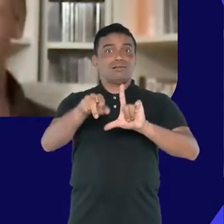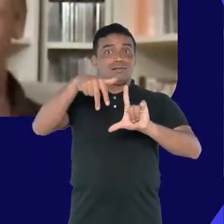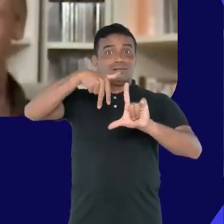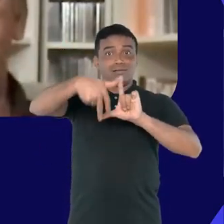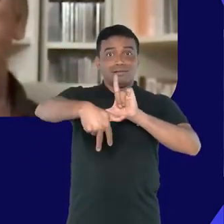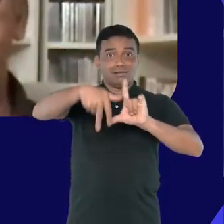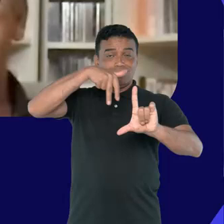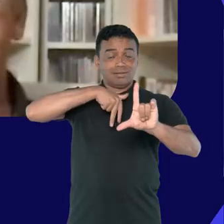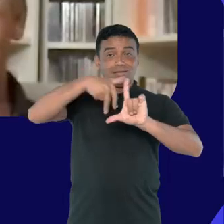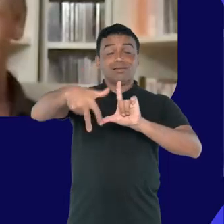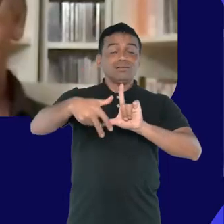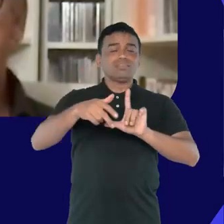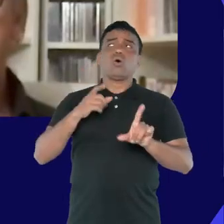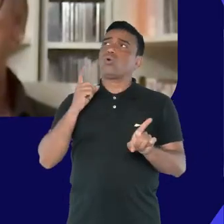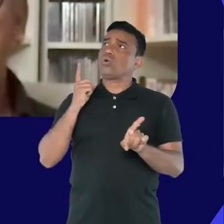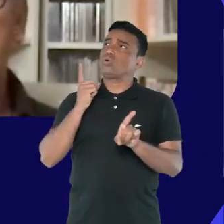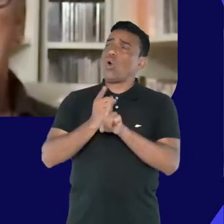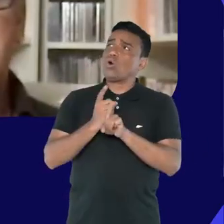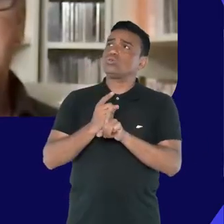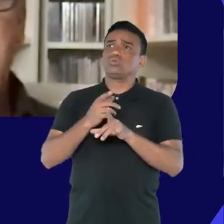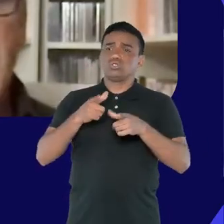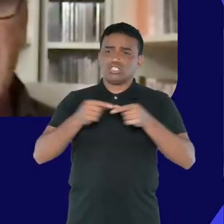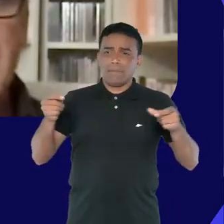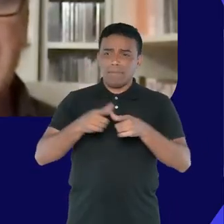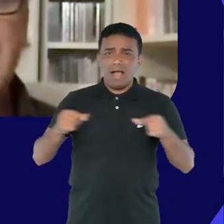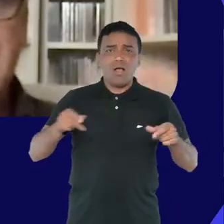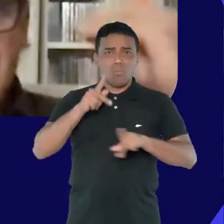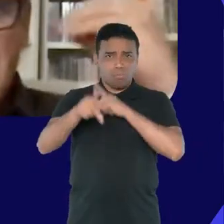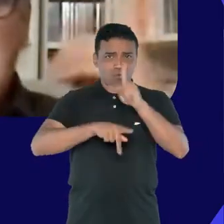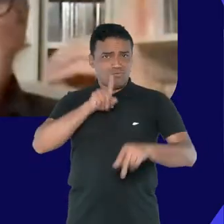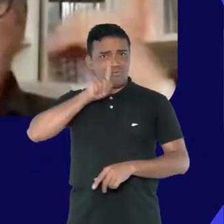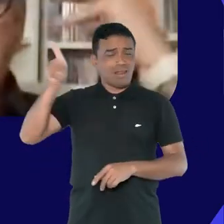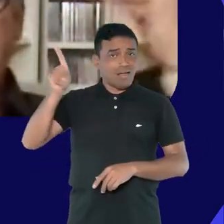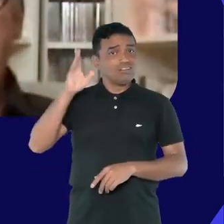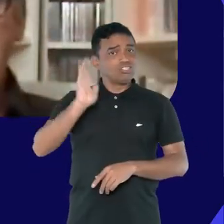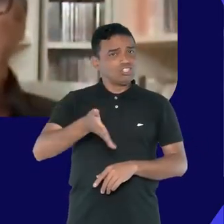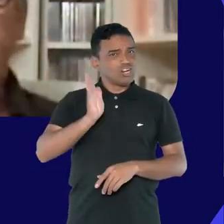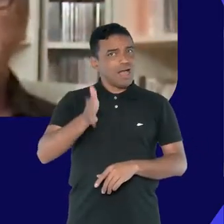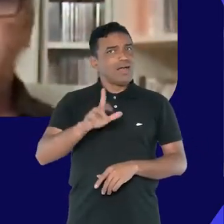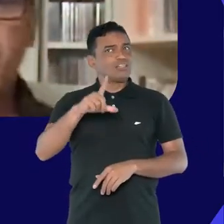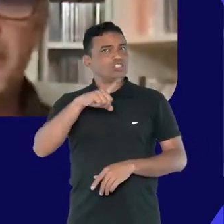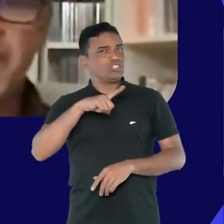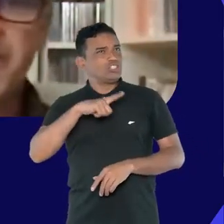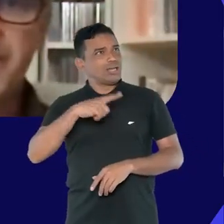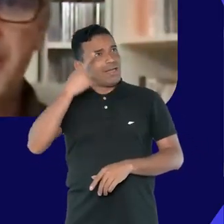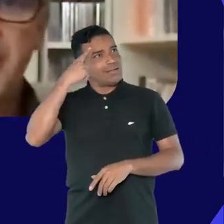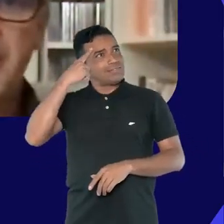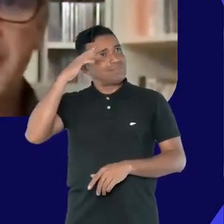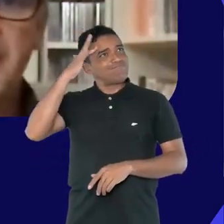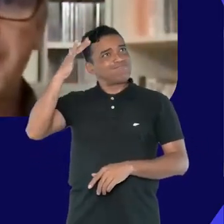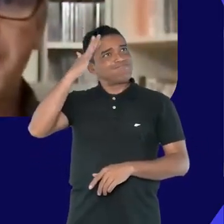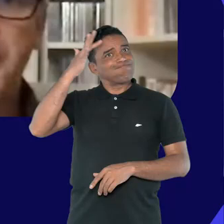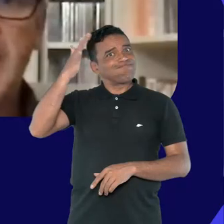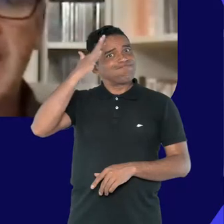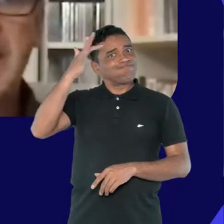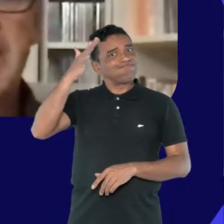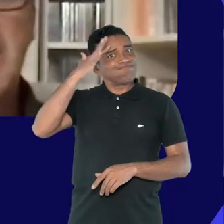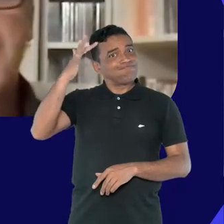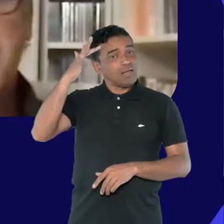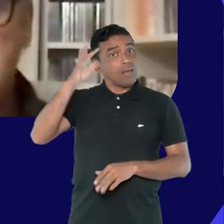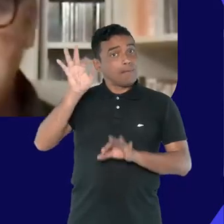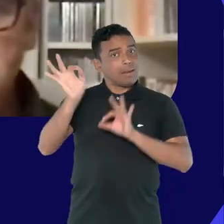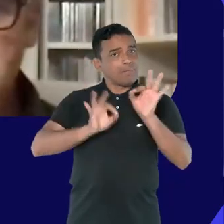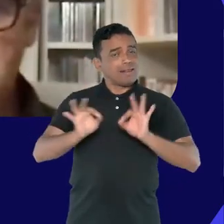e encontros com japoneses porque eu já tinha essa construção